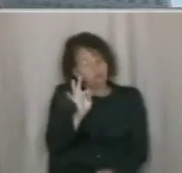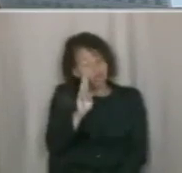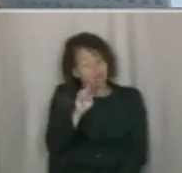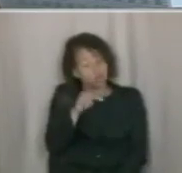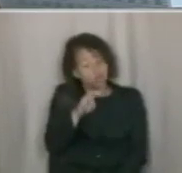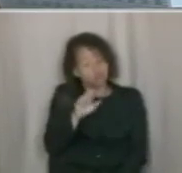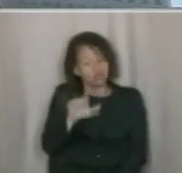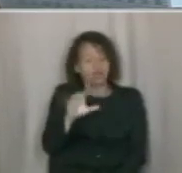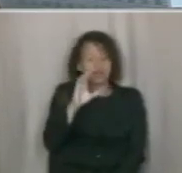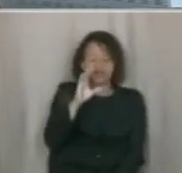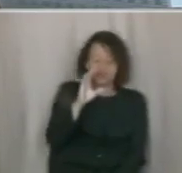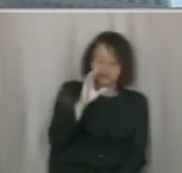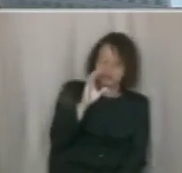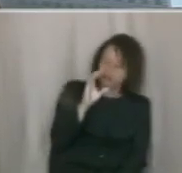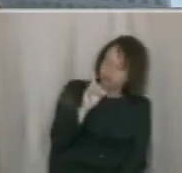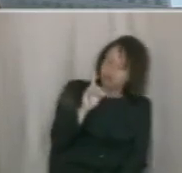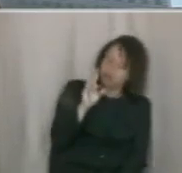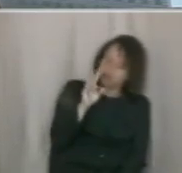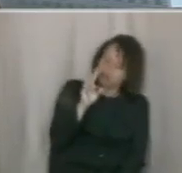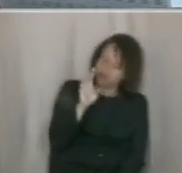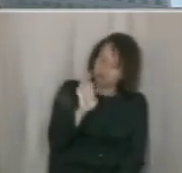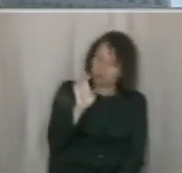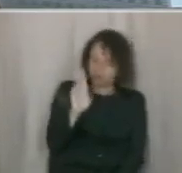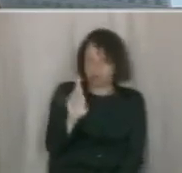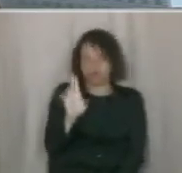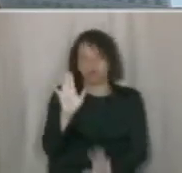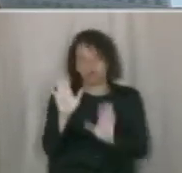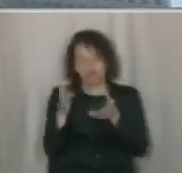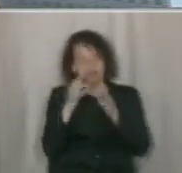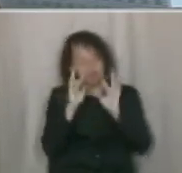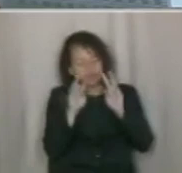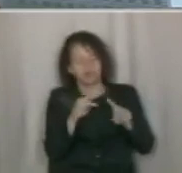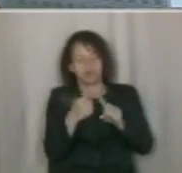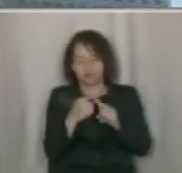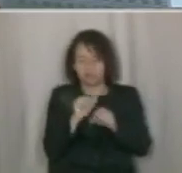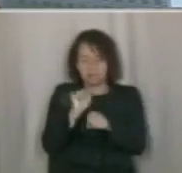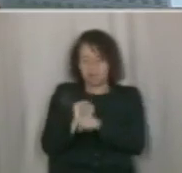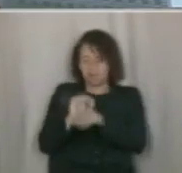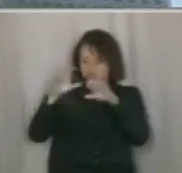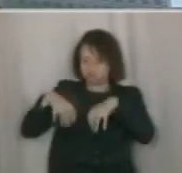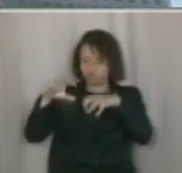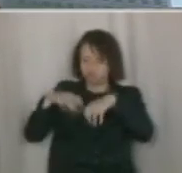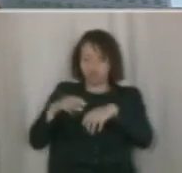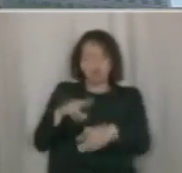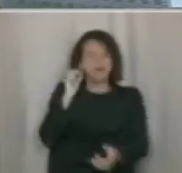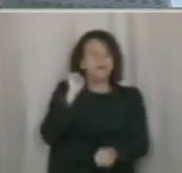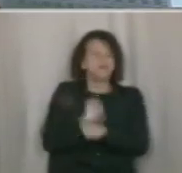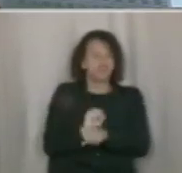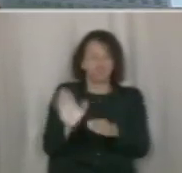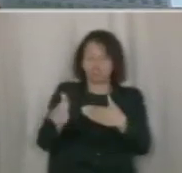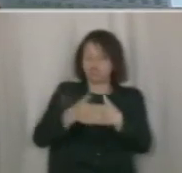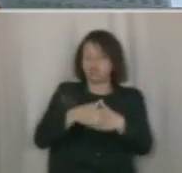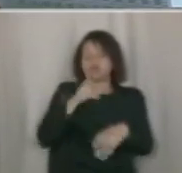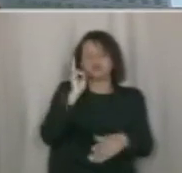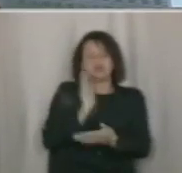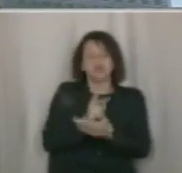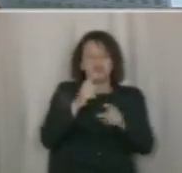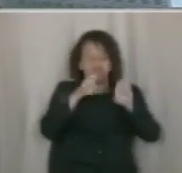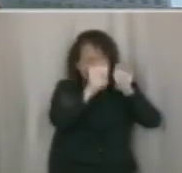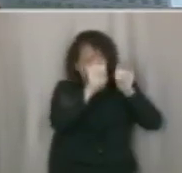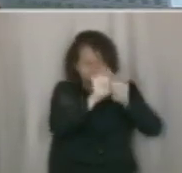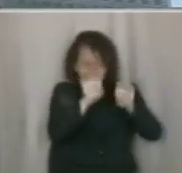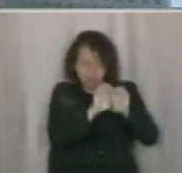DER, o Projeto de Requalificação Estrutural. Porque, gente, ele não só para quando chove, não. Ele para sempre. A estrutura dele é